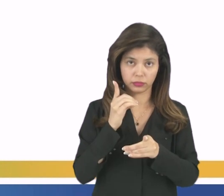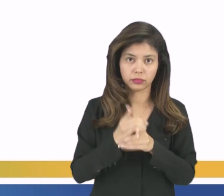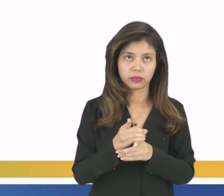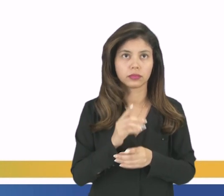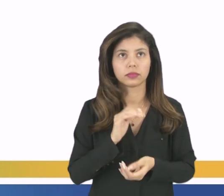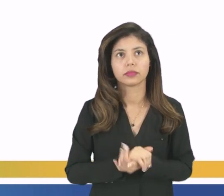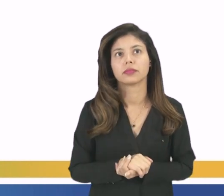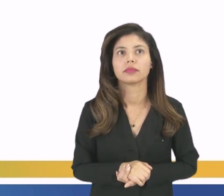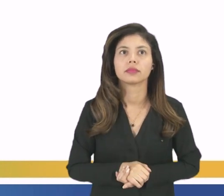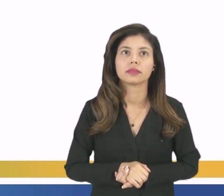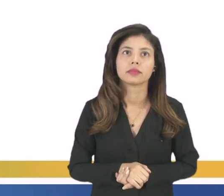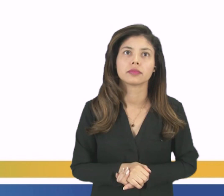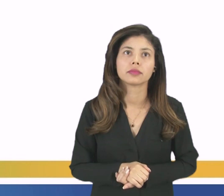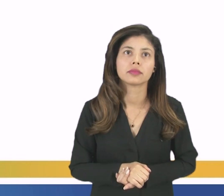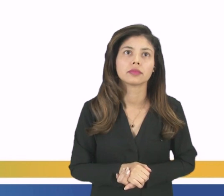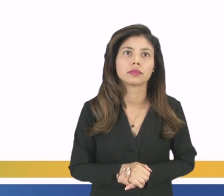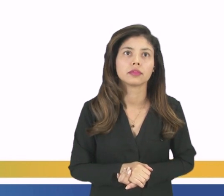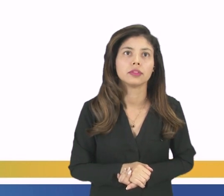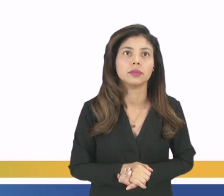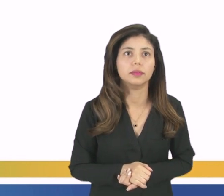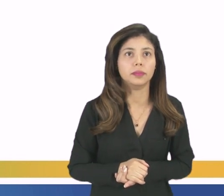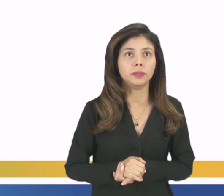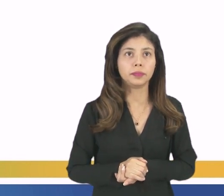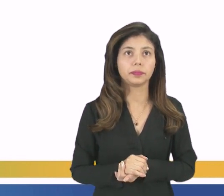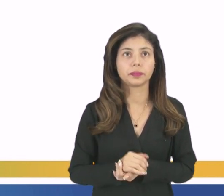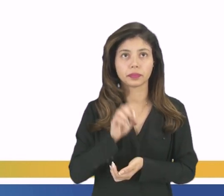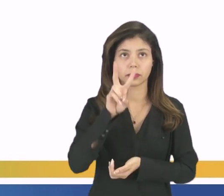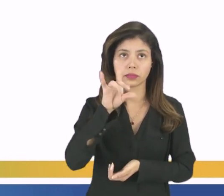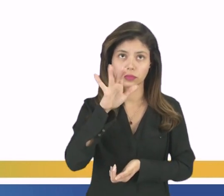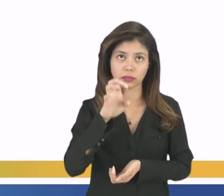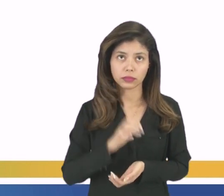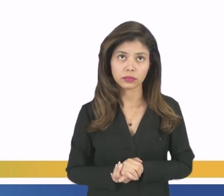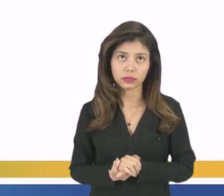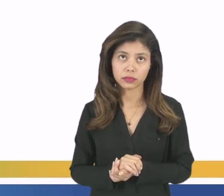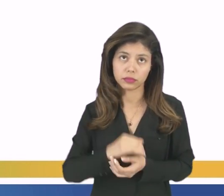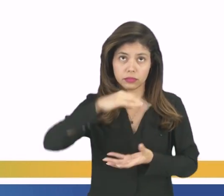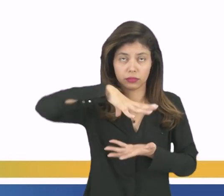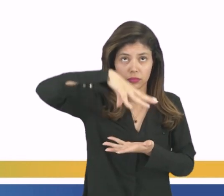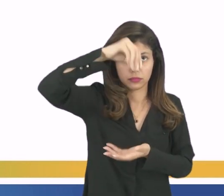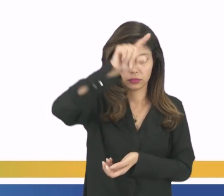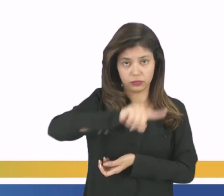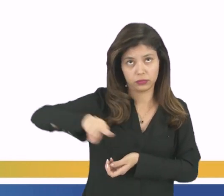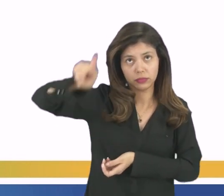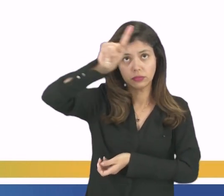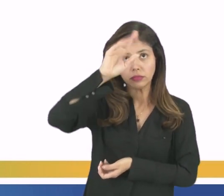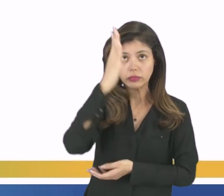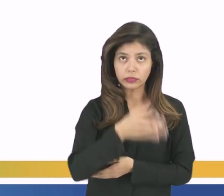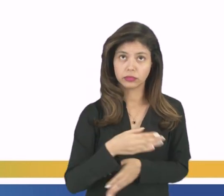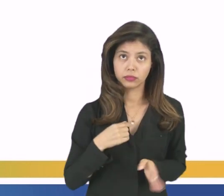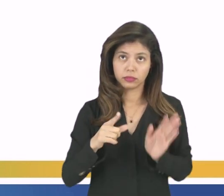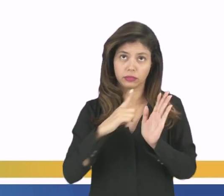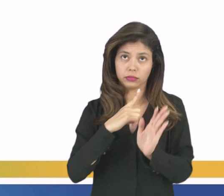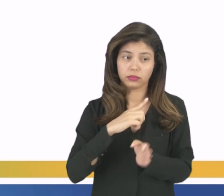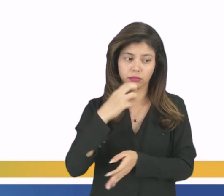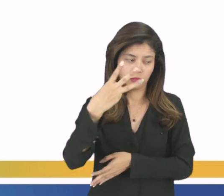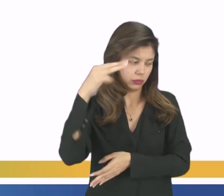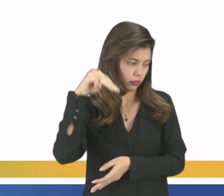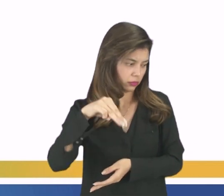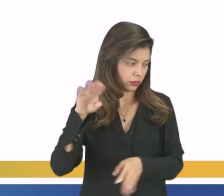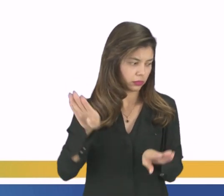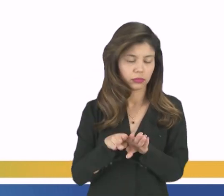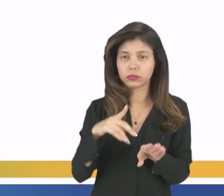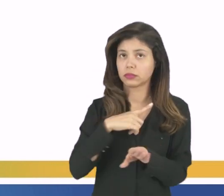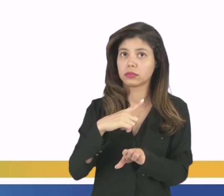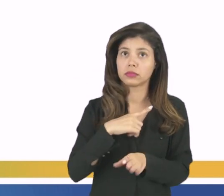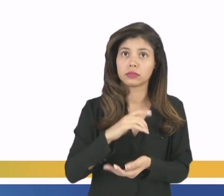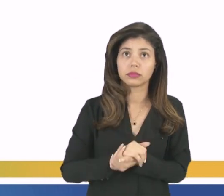foi solicitado. Vamos falar de volume agora? O volume de um cone circular reto, cujo raio da base mede 3 metros